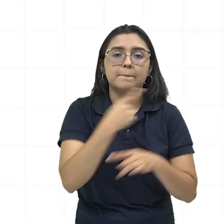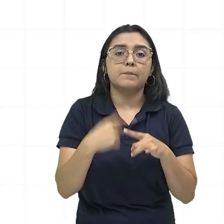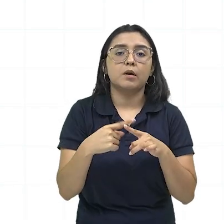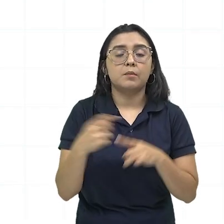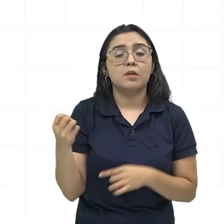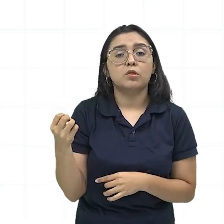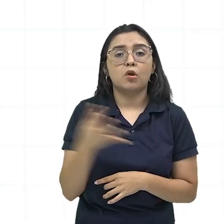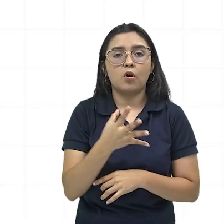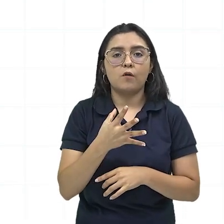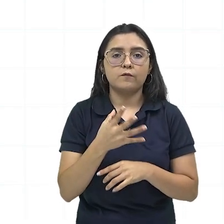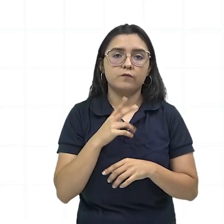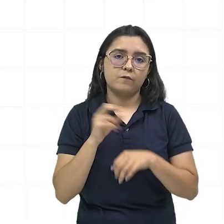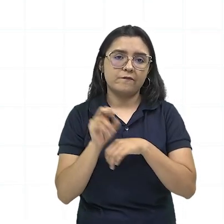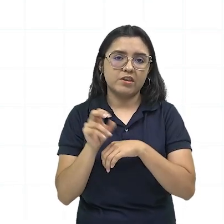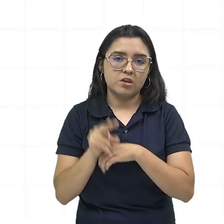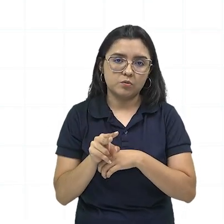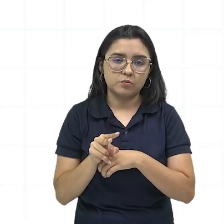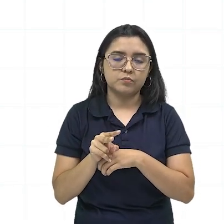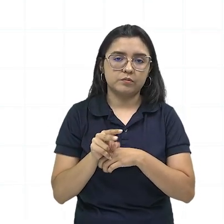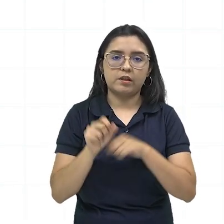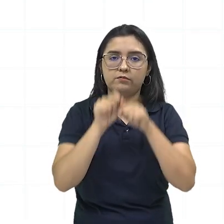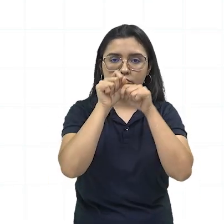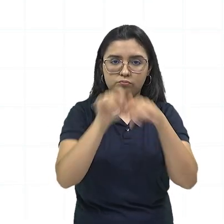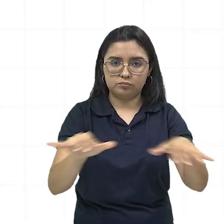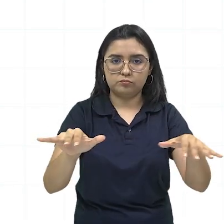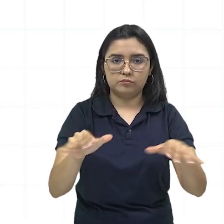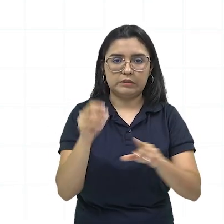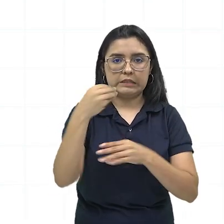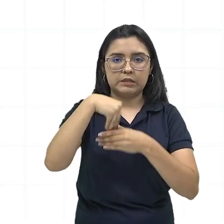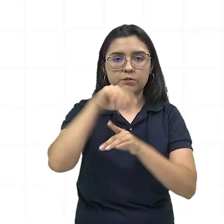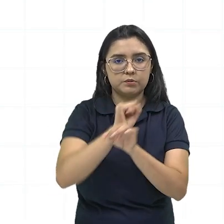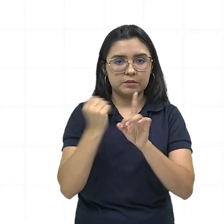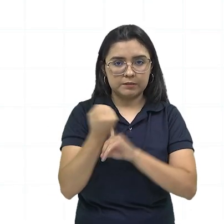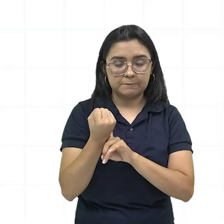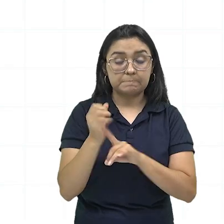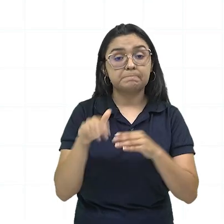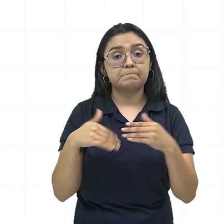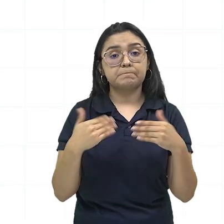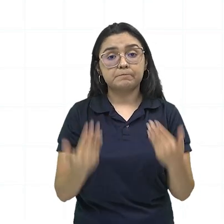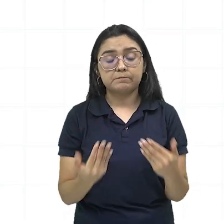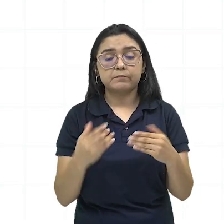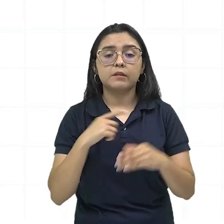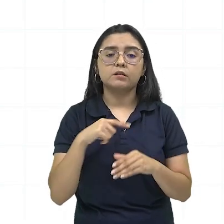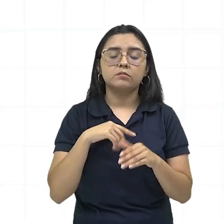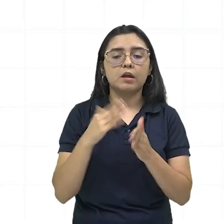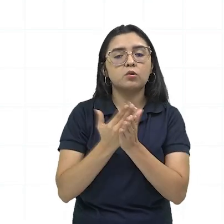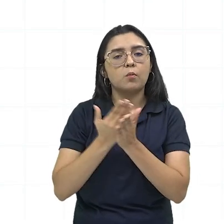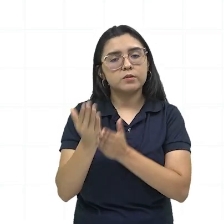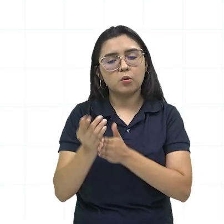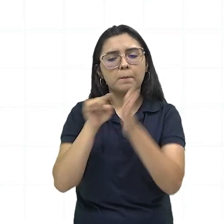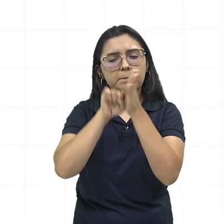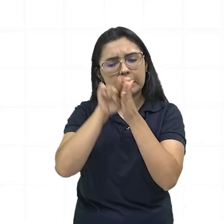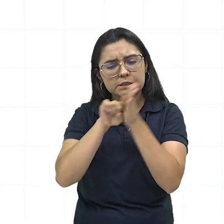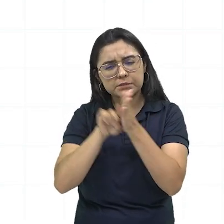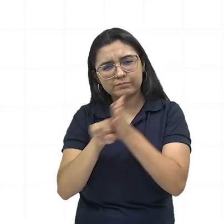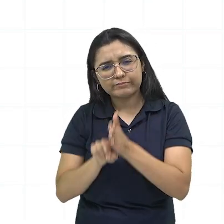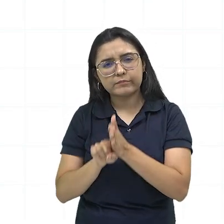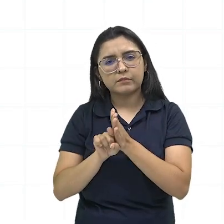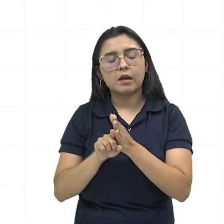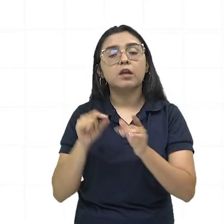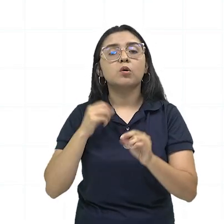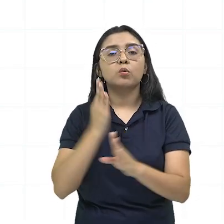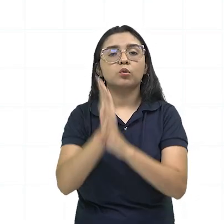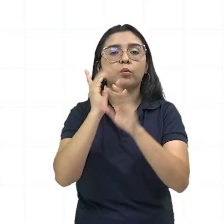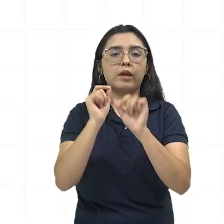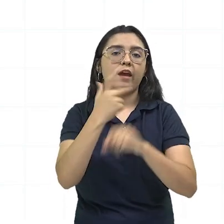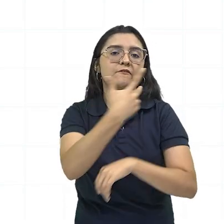nova doença, era um novo vírus que estava rondando a sociedade. Então, através de pesquisa, chegou-se ao quê? A